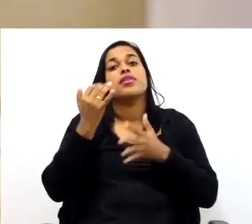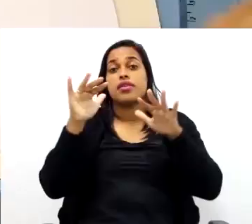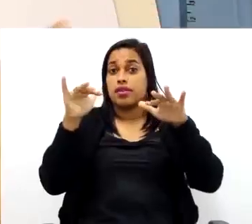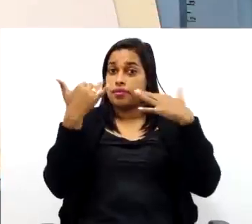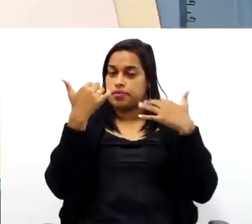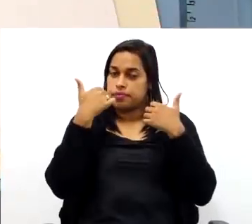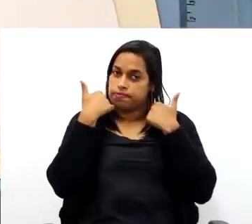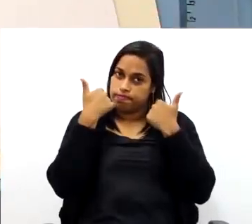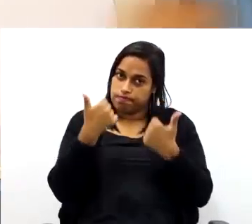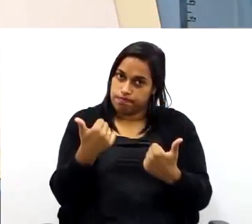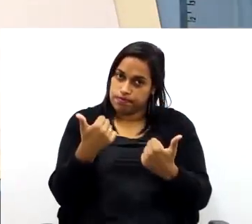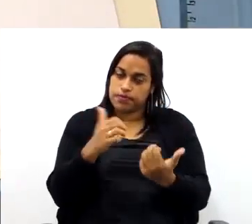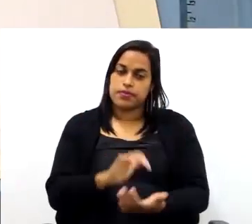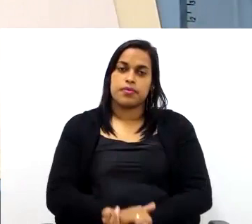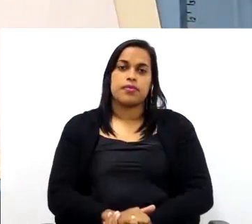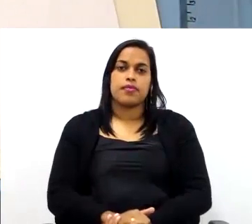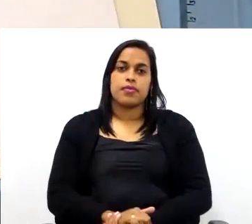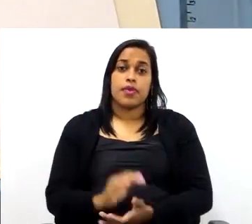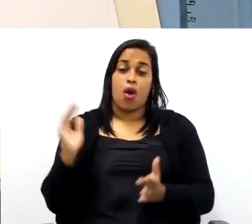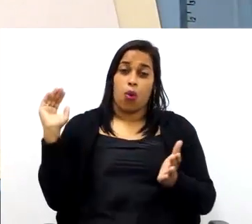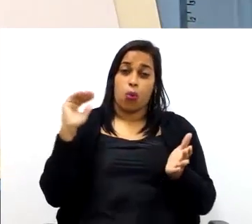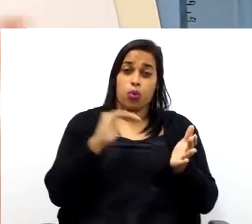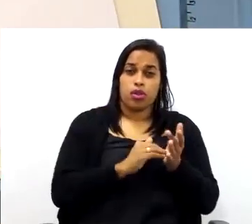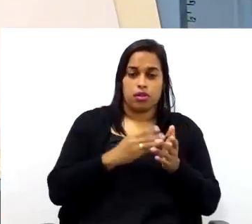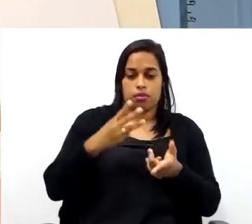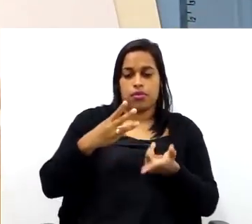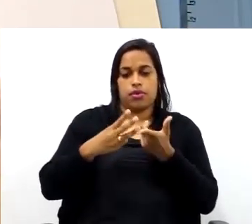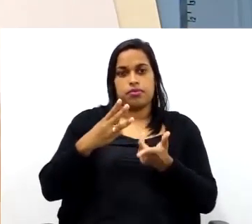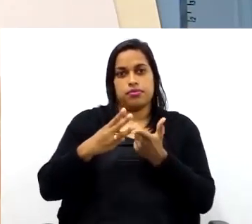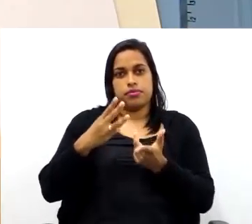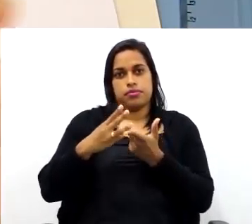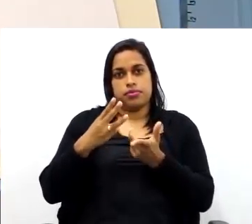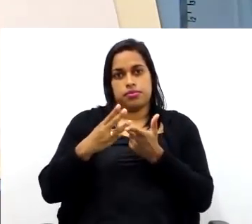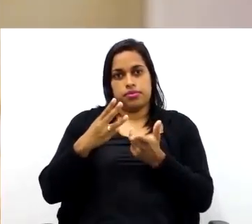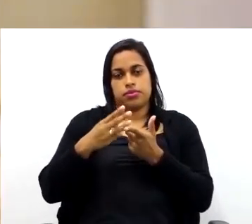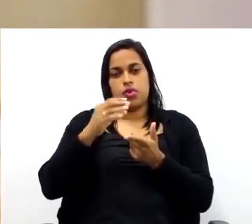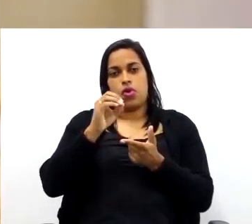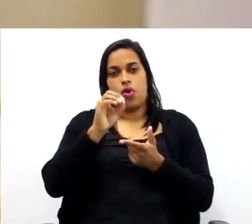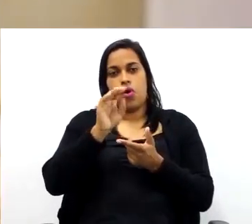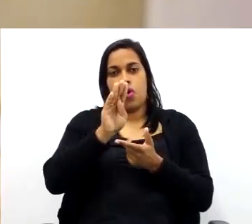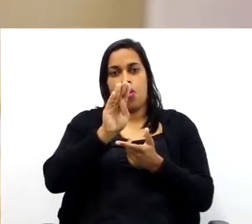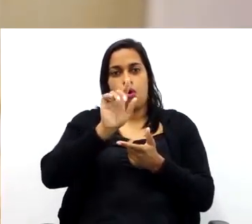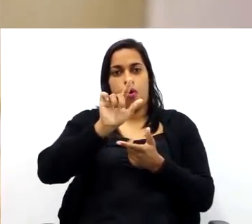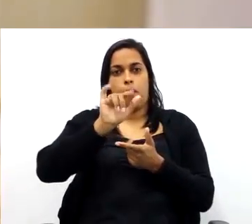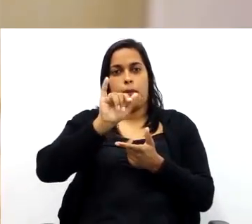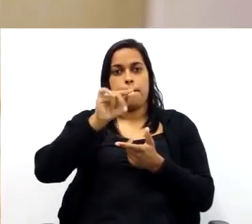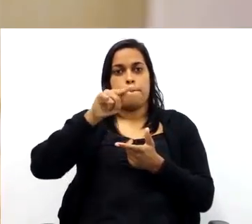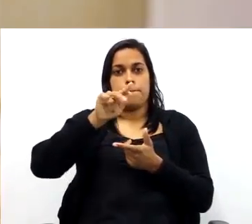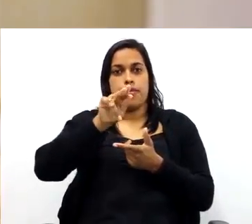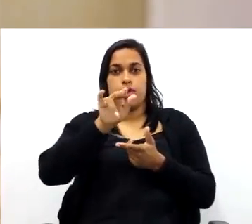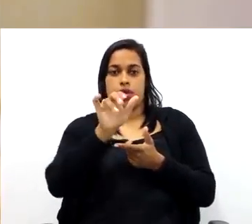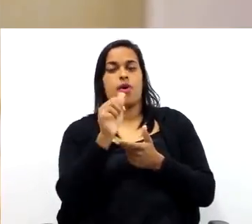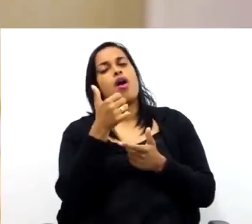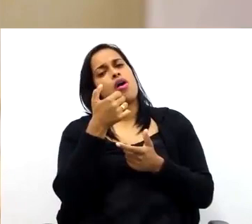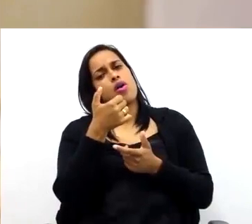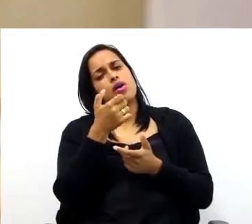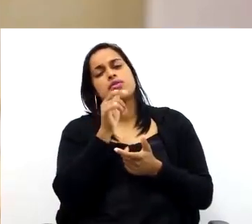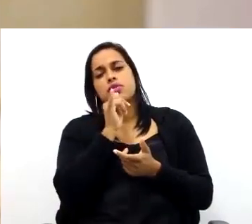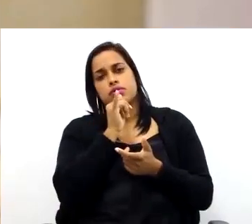isso. Com relação à última posição, é a posição oblíqua. Vou utilizar o mesmo exemplo que é a